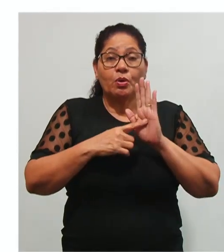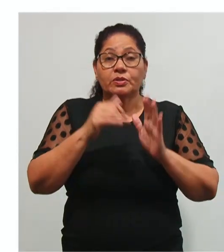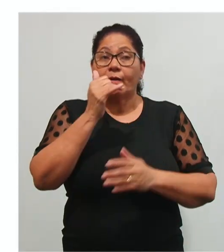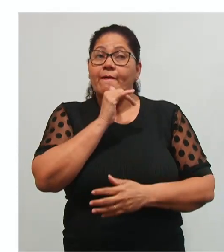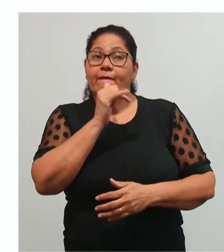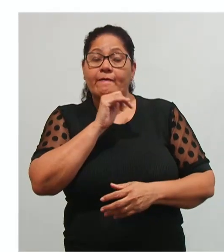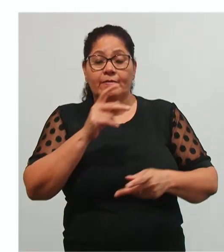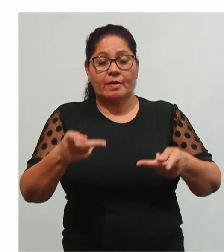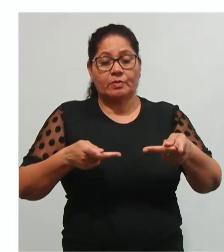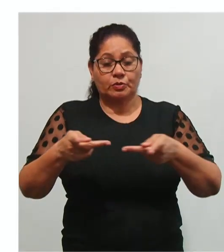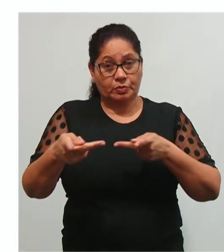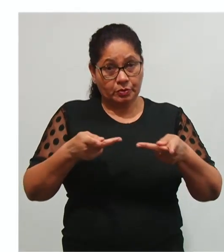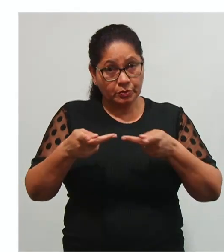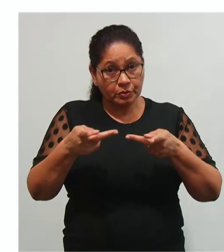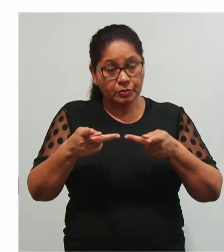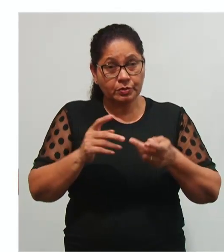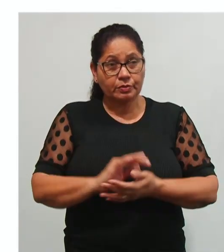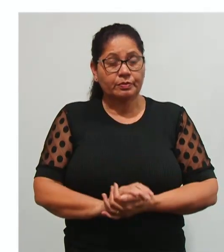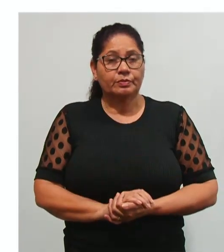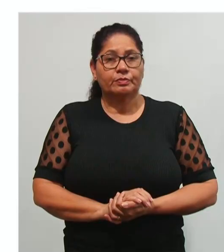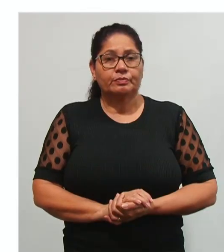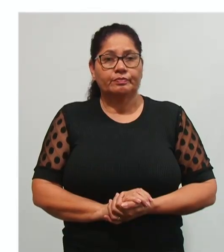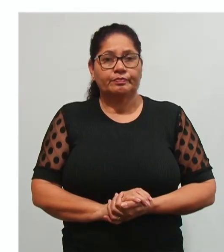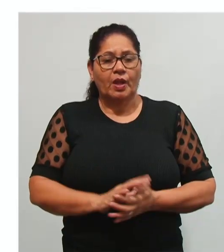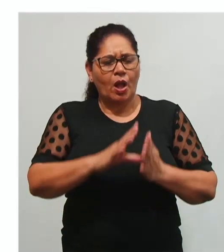trazer alguns exemplos de projetos,